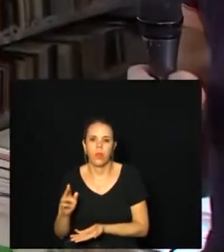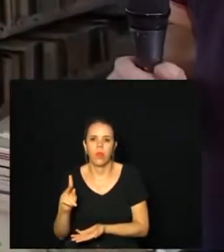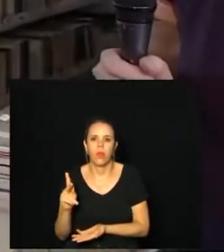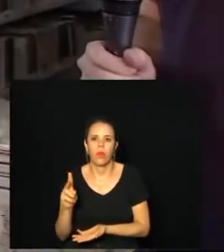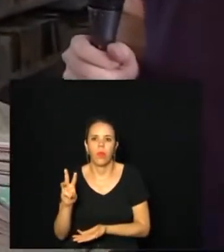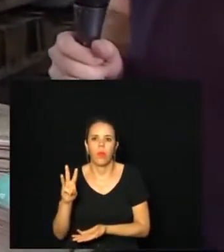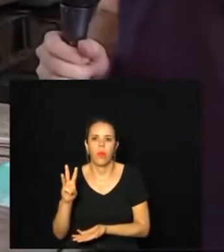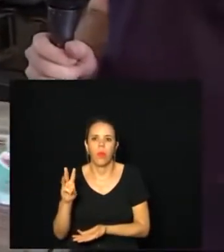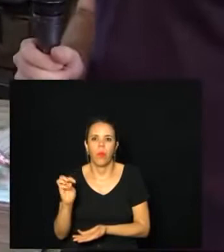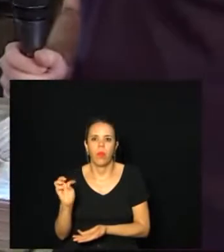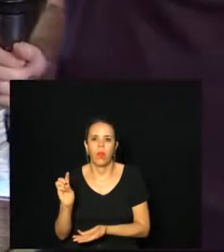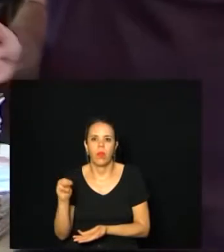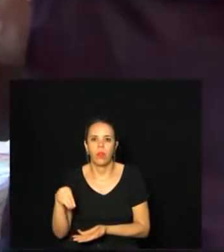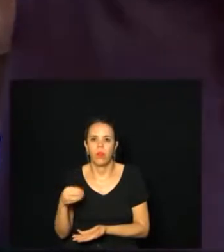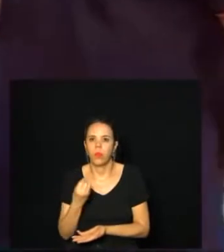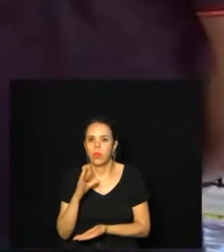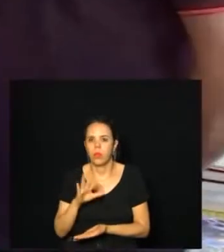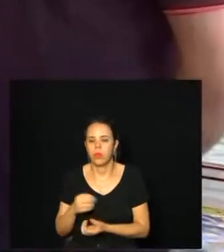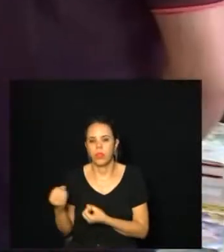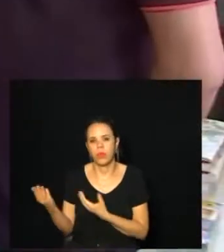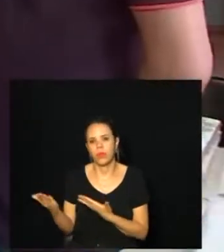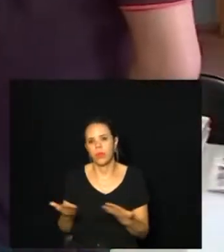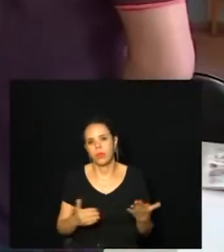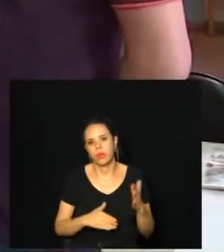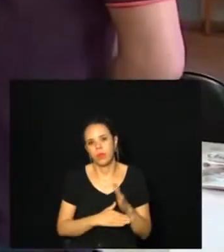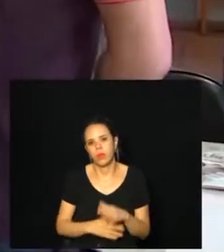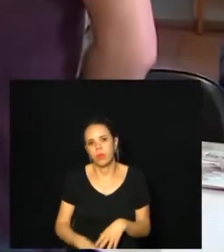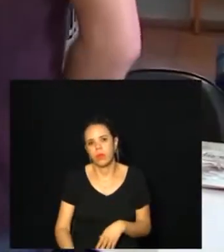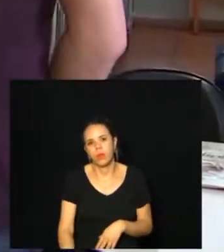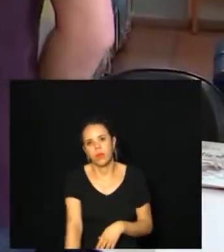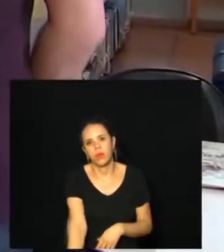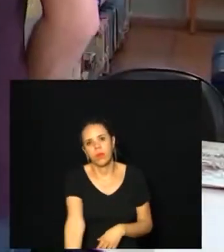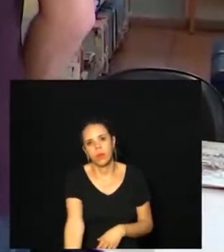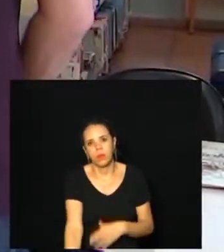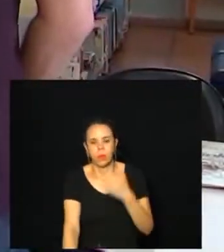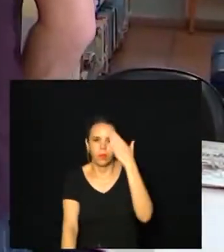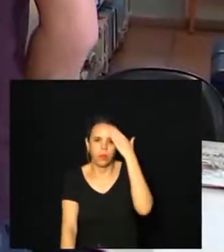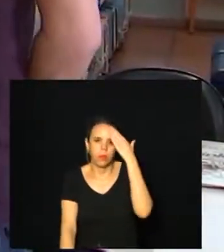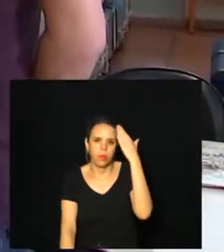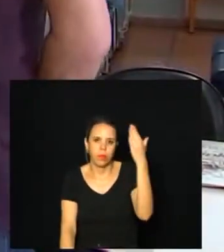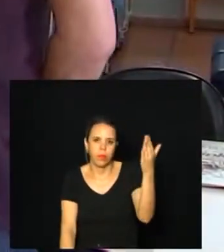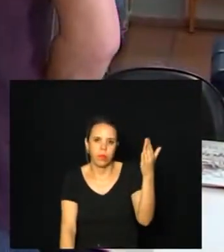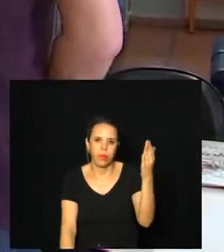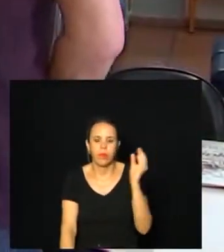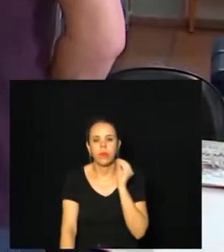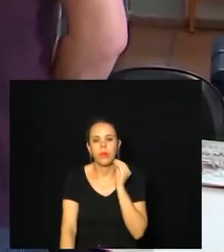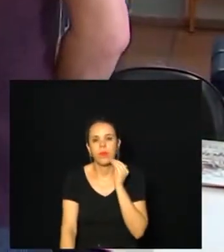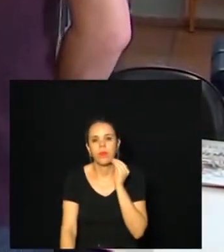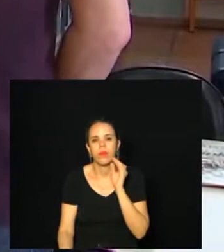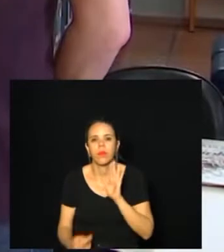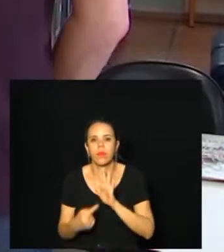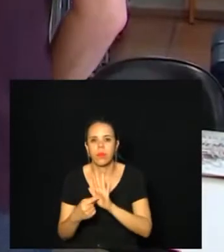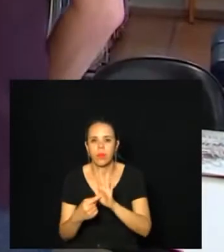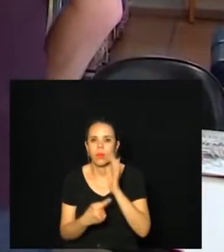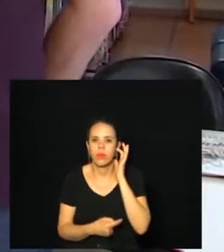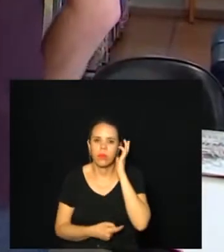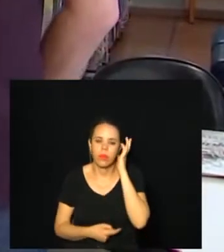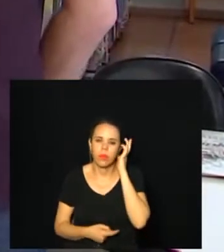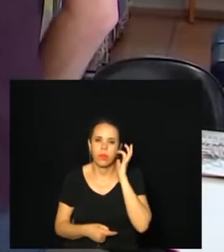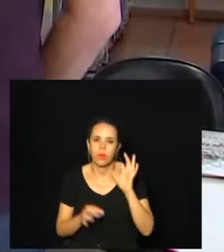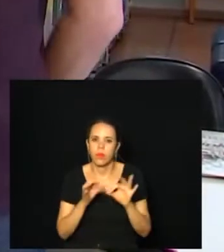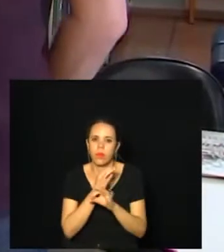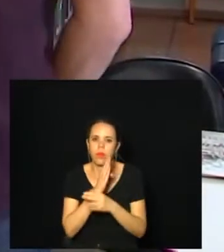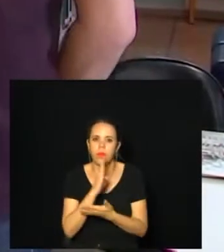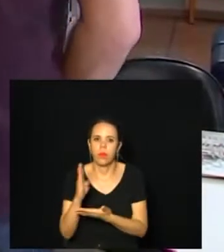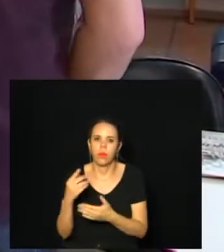de Oliveira. Wellington, boa tarde, bem-vindo ao Câmara Notícia. Boa tarde, muito obrigado pela oportunidade de apresentar essa magnífica biblioteca